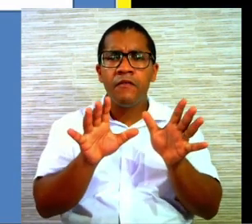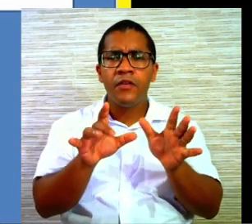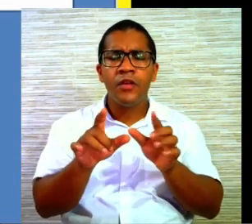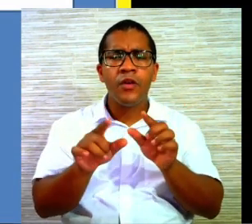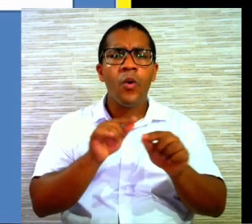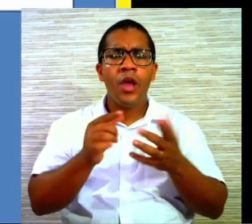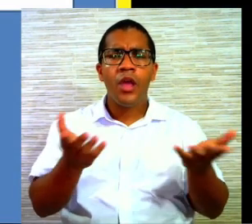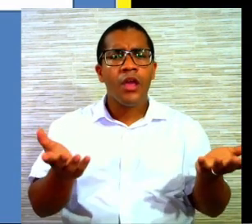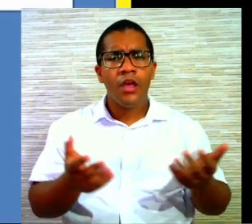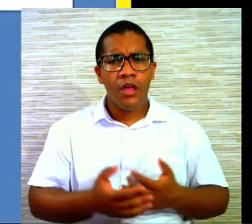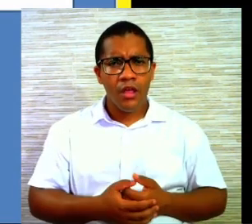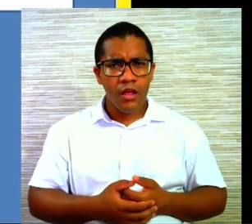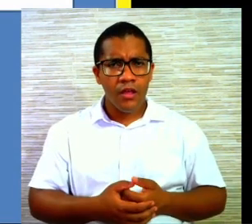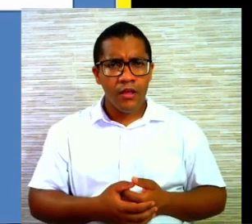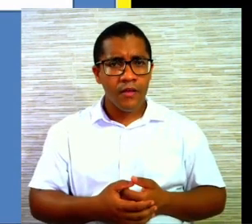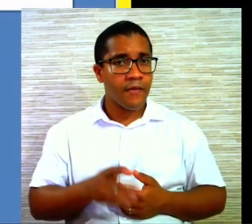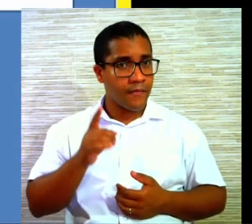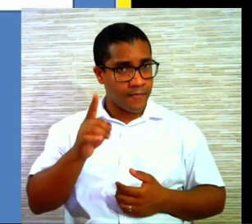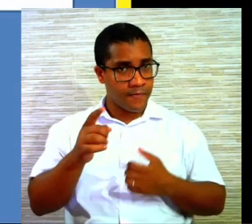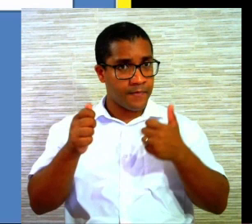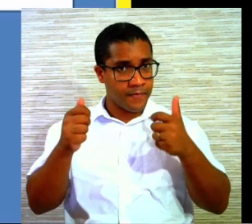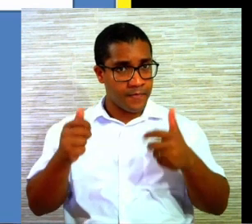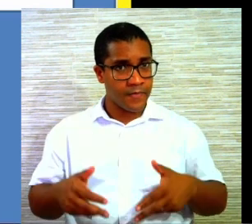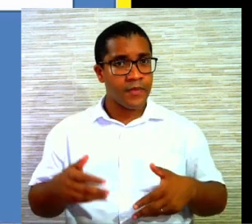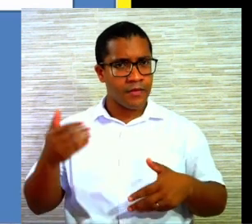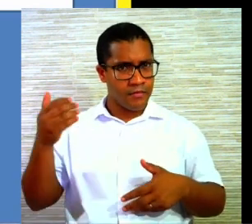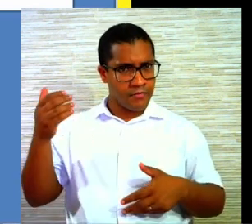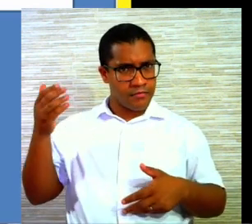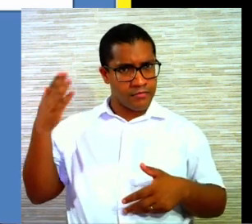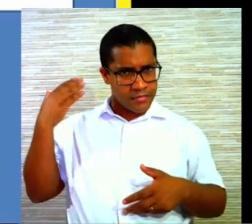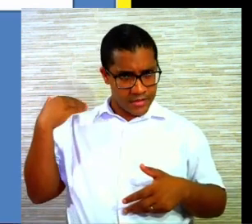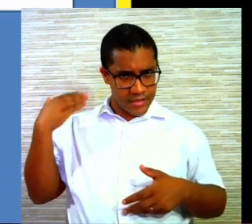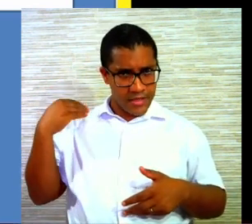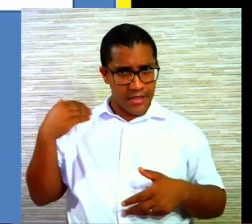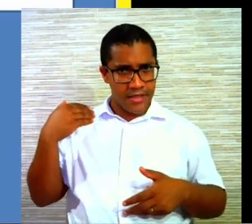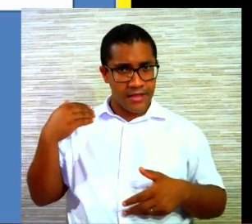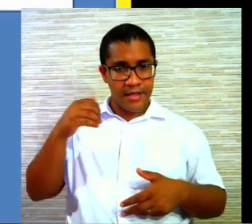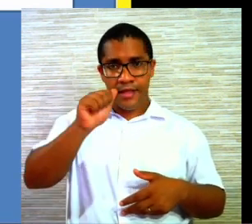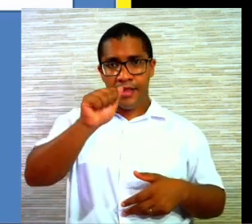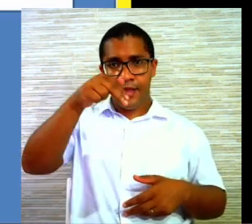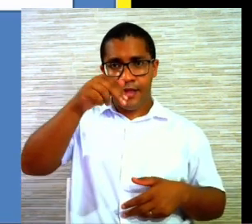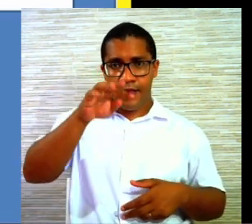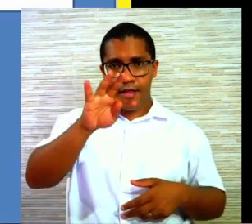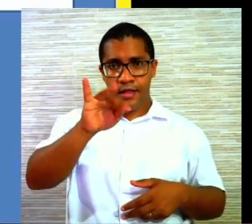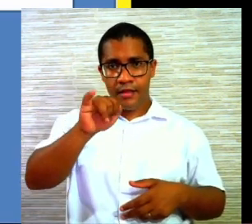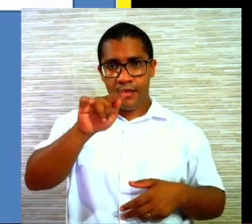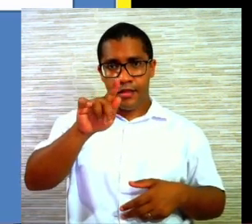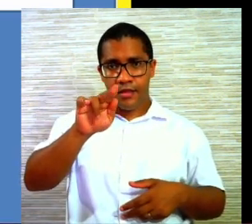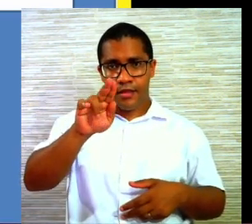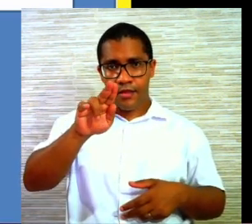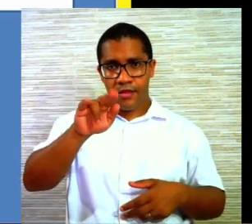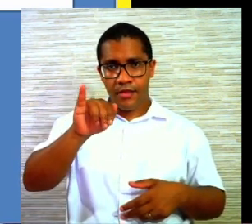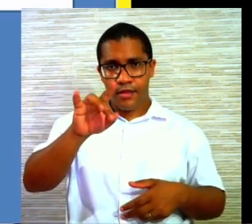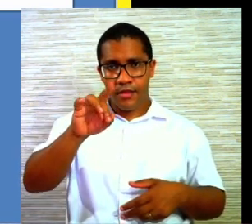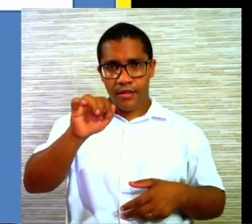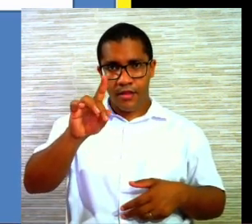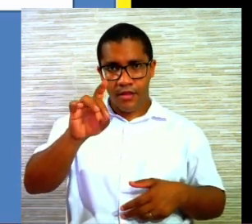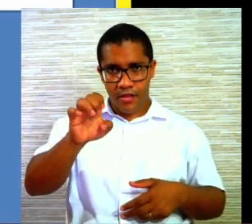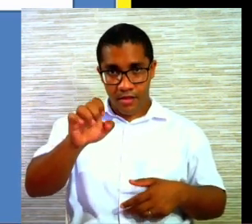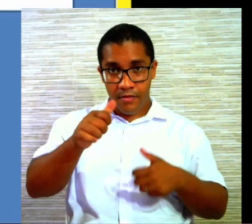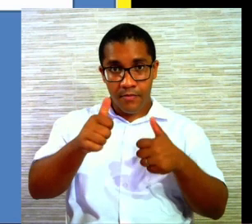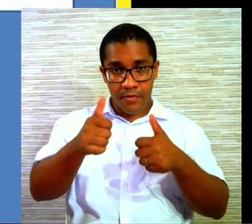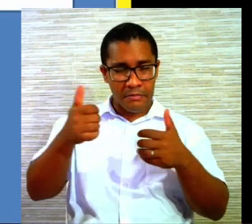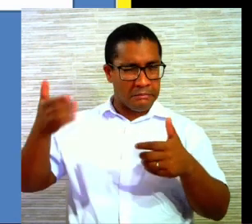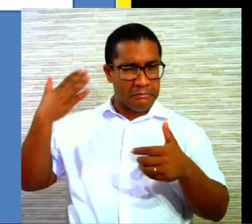o que é o trabalho livre? Aí ele diz, isso é lá na antiguidade, hein? Preste atenção aí, garotada,